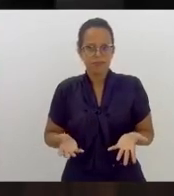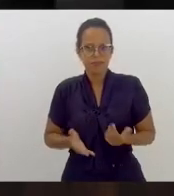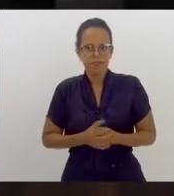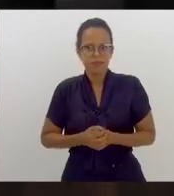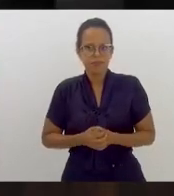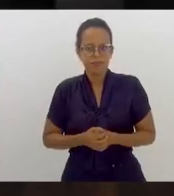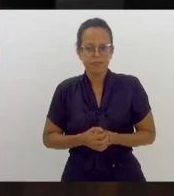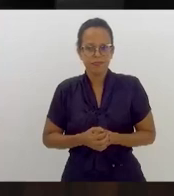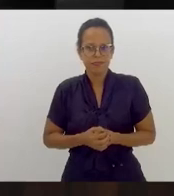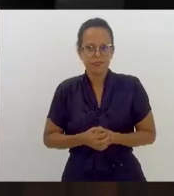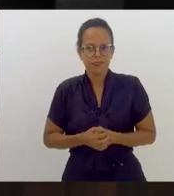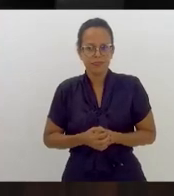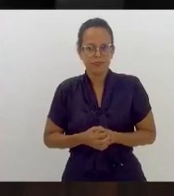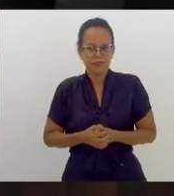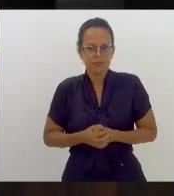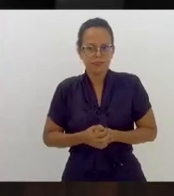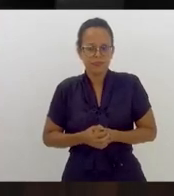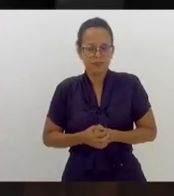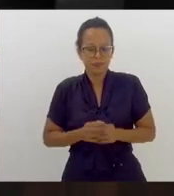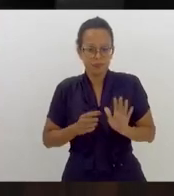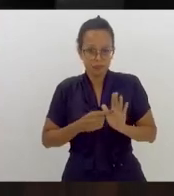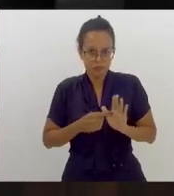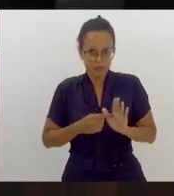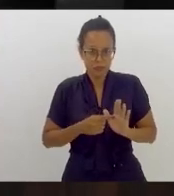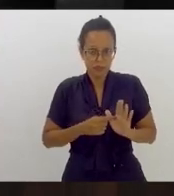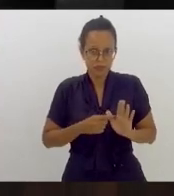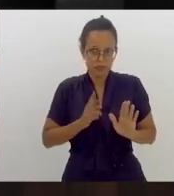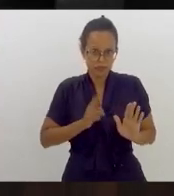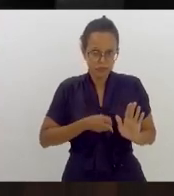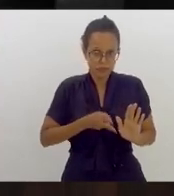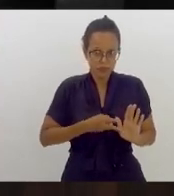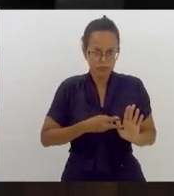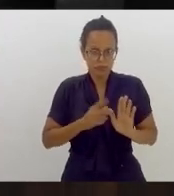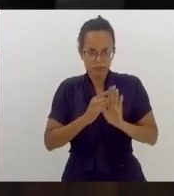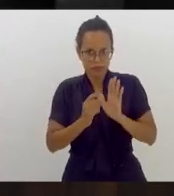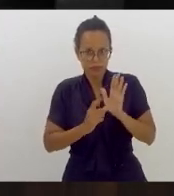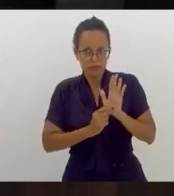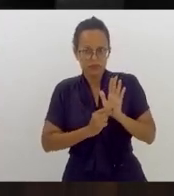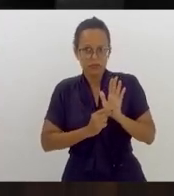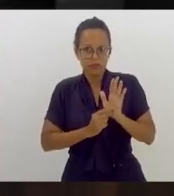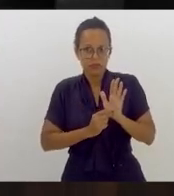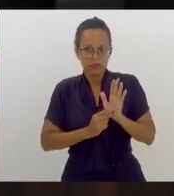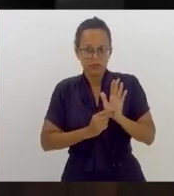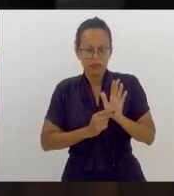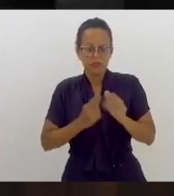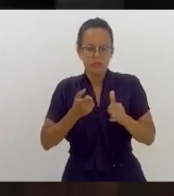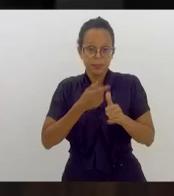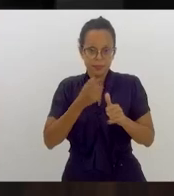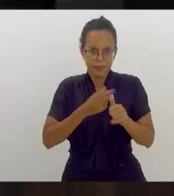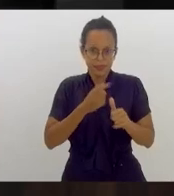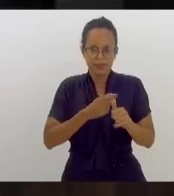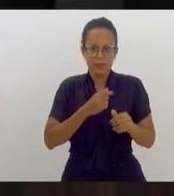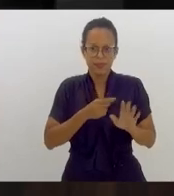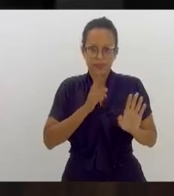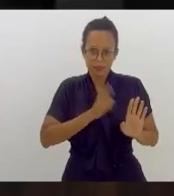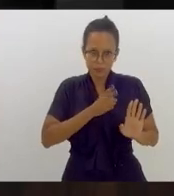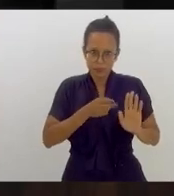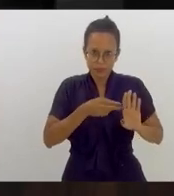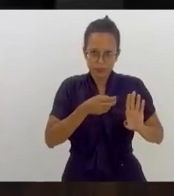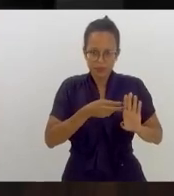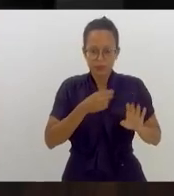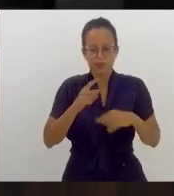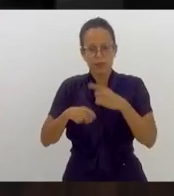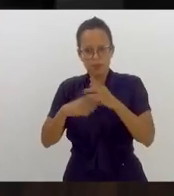esse é para manter e depois destacar, isso? Então, nós vamos pela votação para manter e depois vamos destacar.